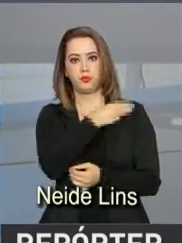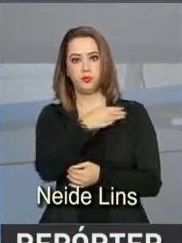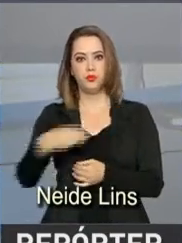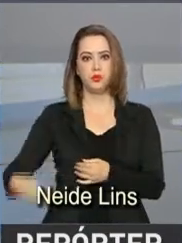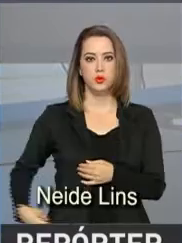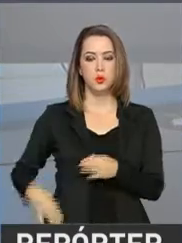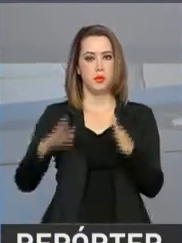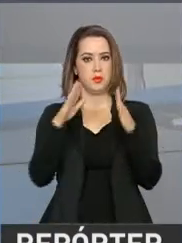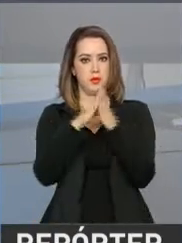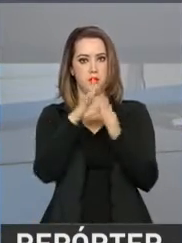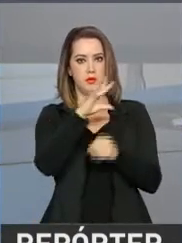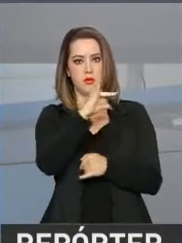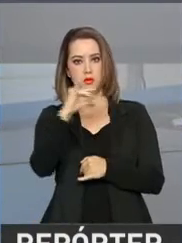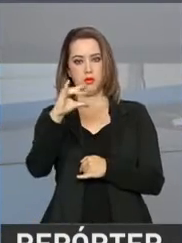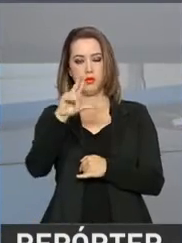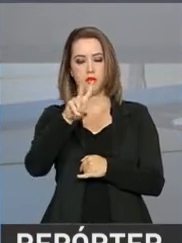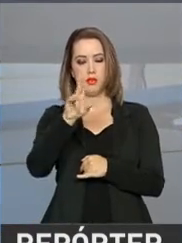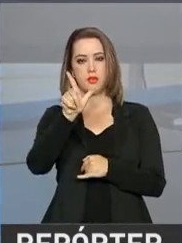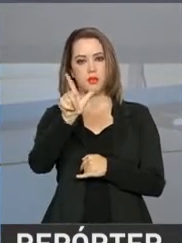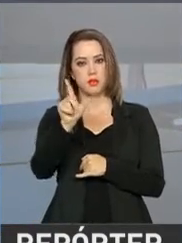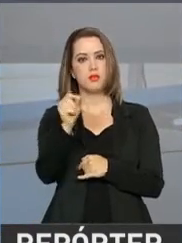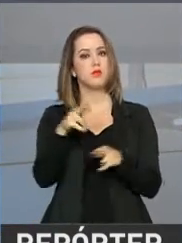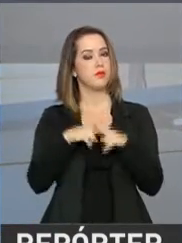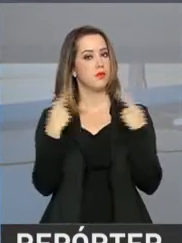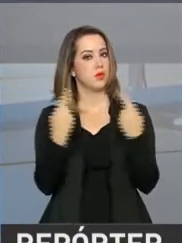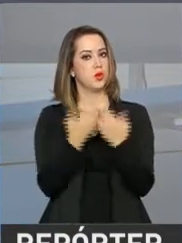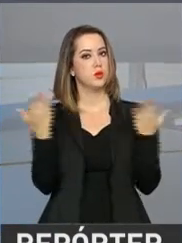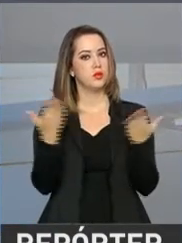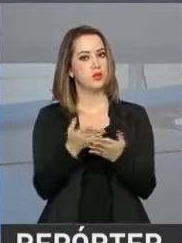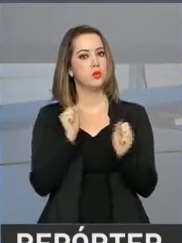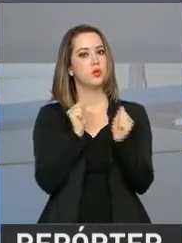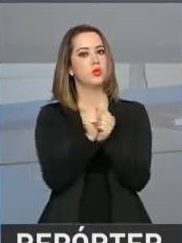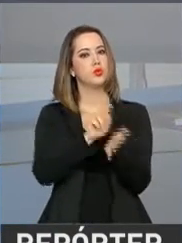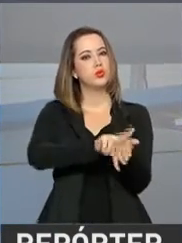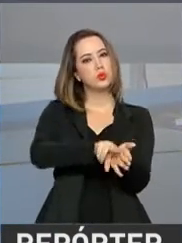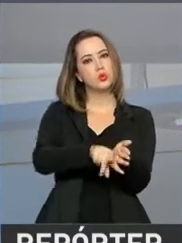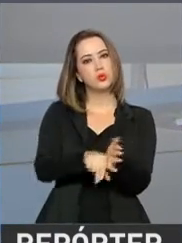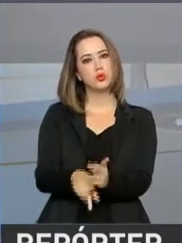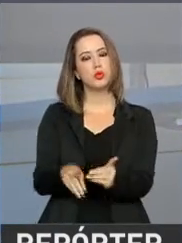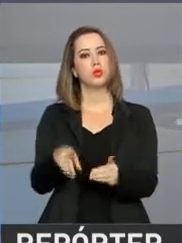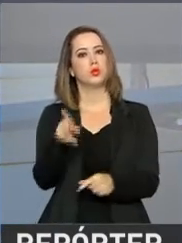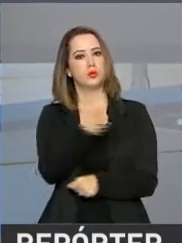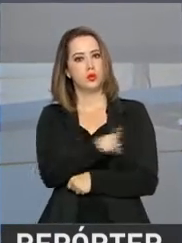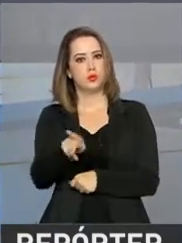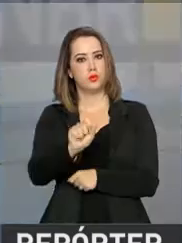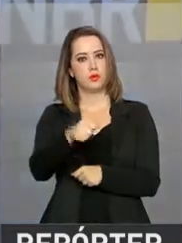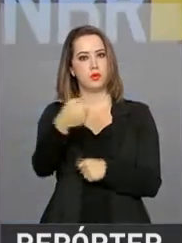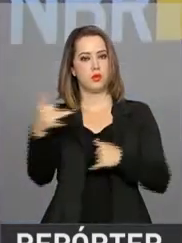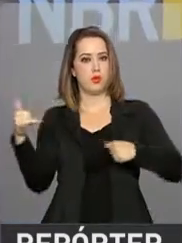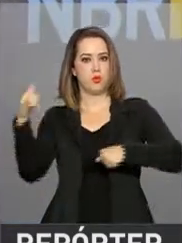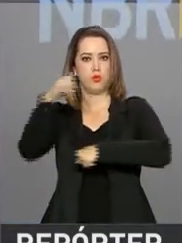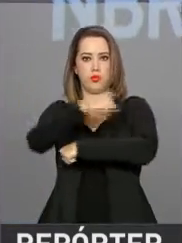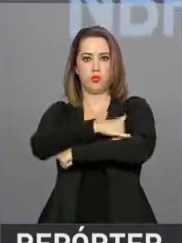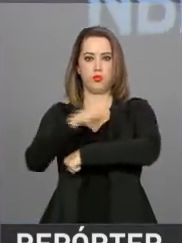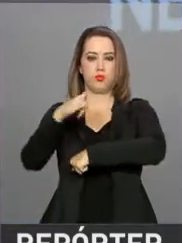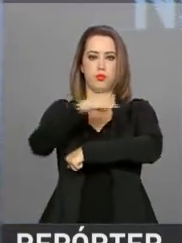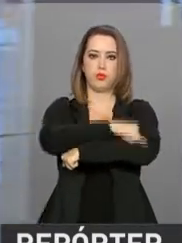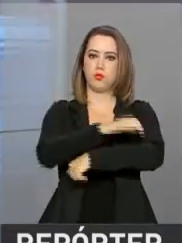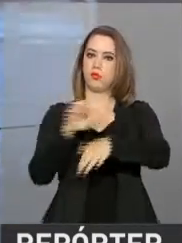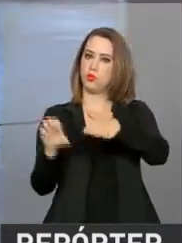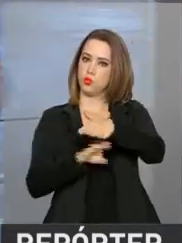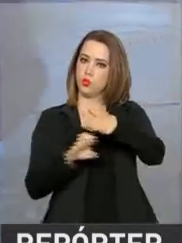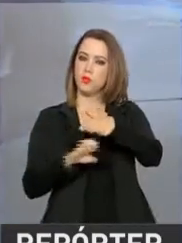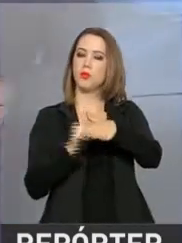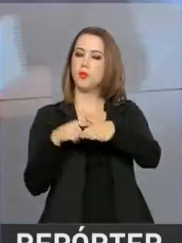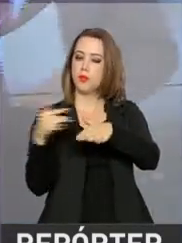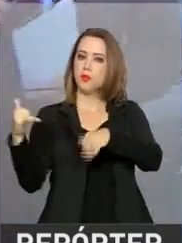da casa civil eliseu padilha se reuniu hoje com os presidentes das companhias aéreas vamos saber os detalhes dessa reunião com o